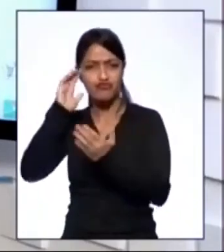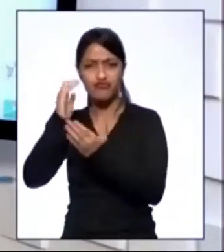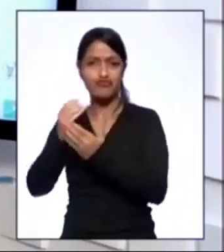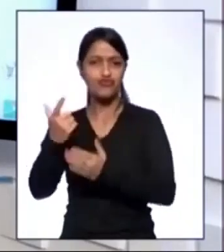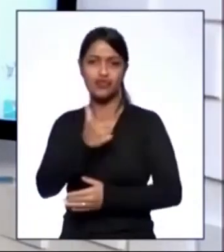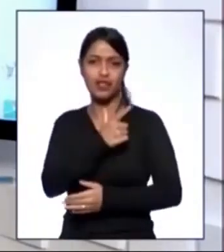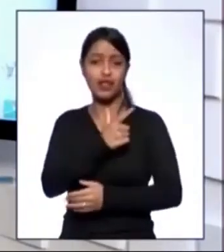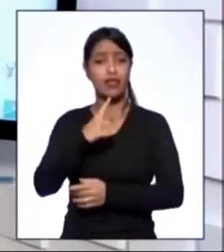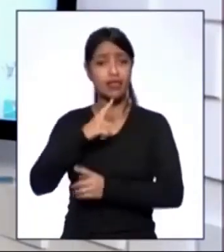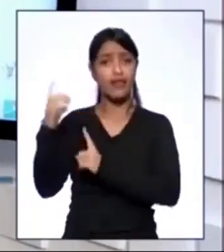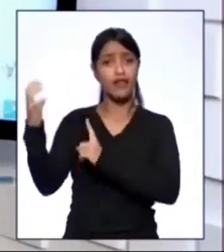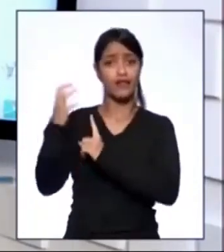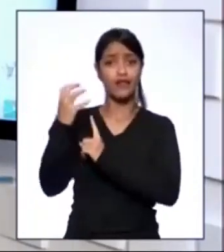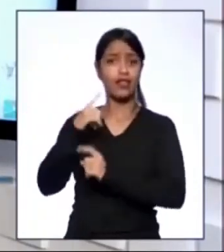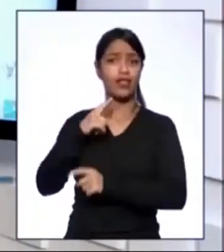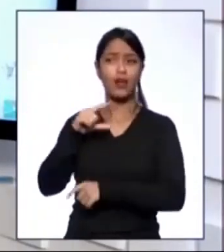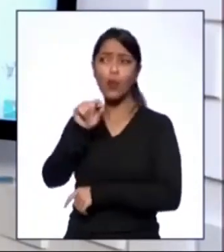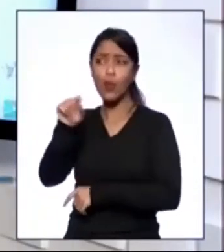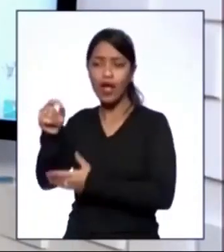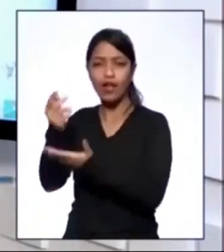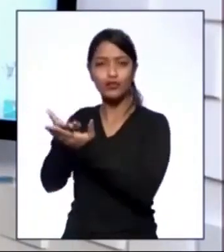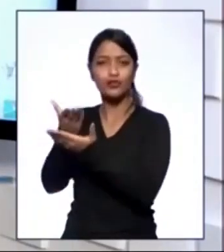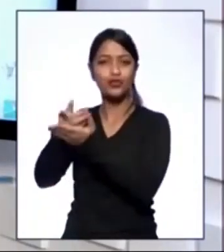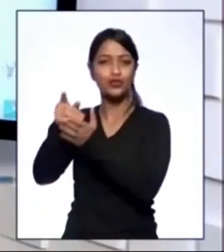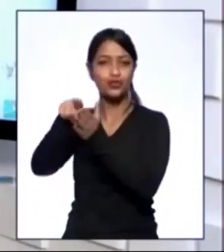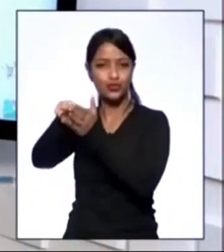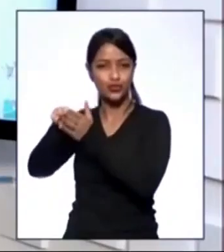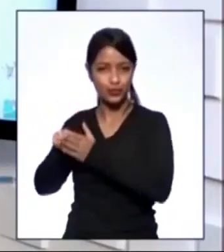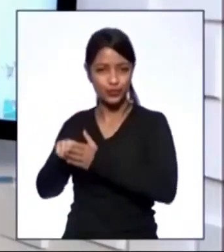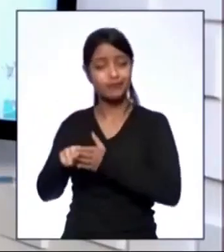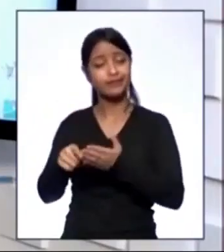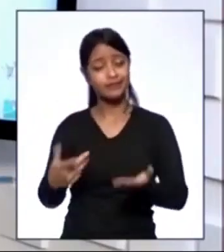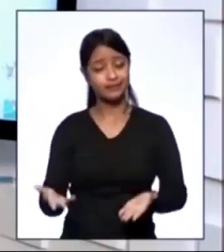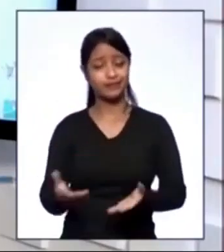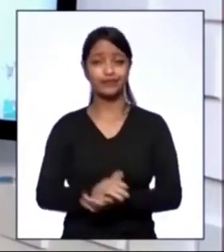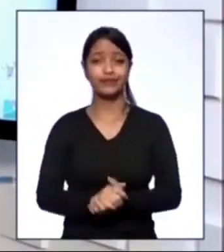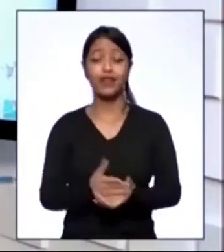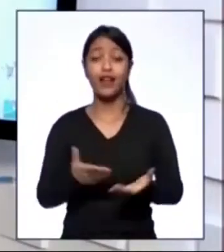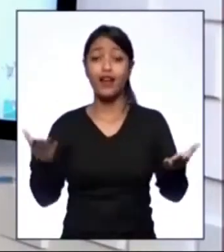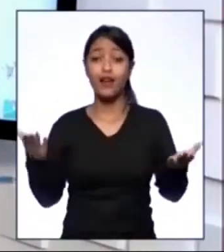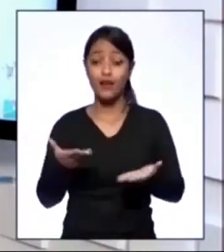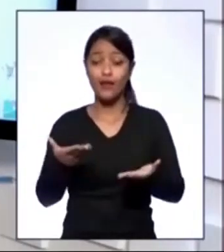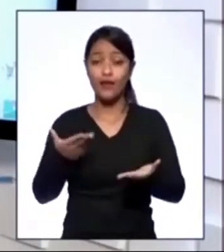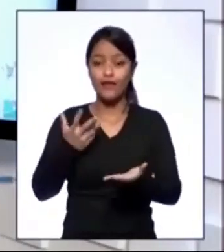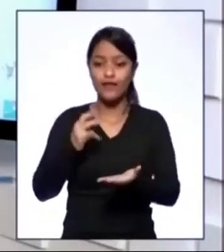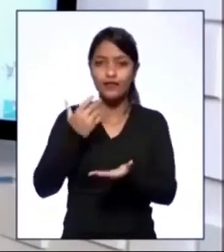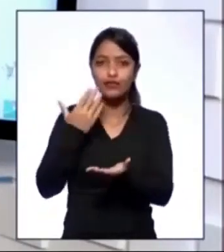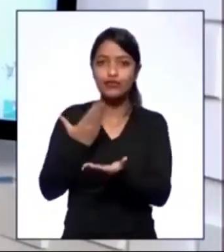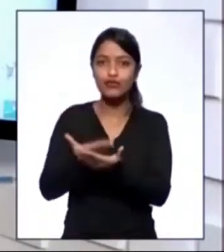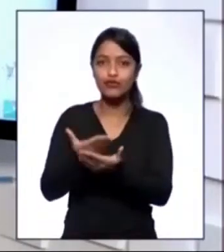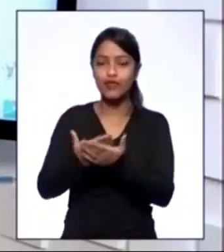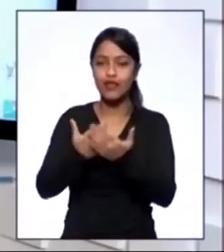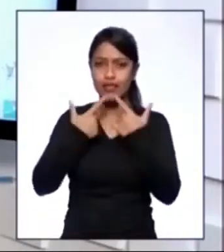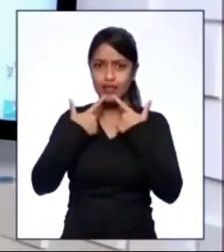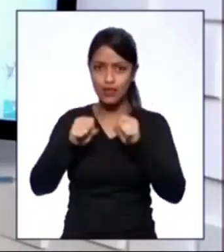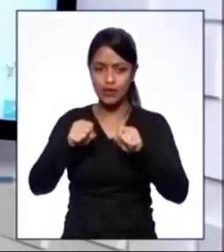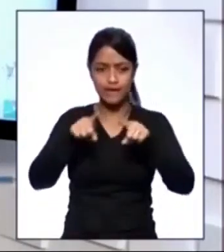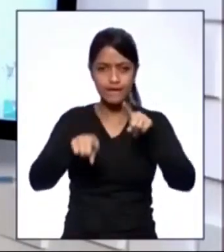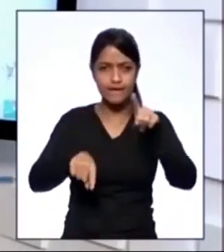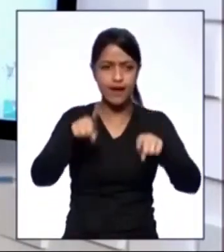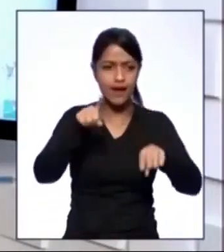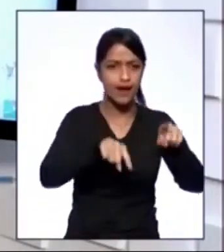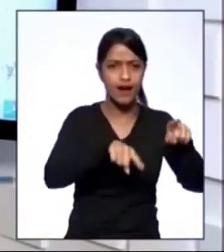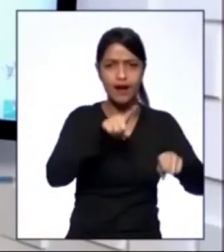que essas variações que a gente se propõe a estudar aqui, agora, elas não serão